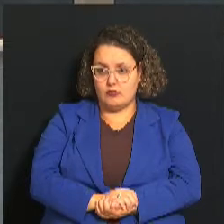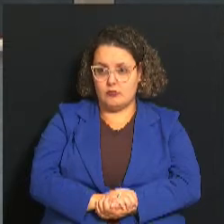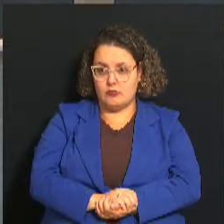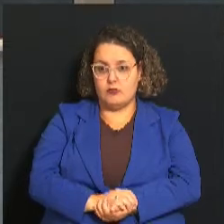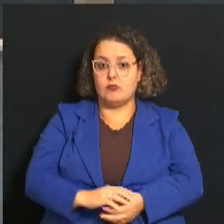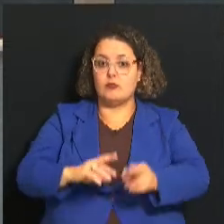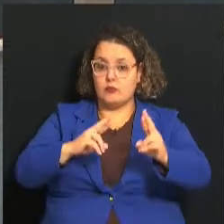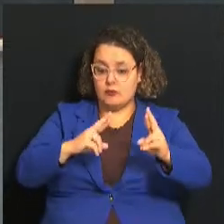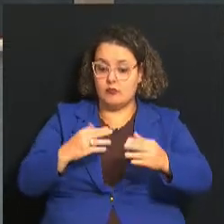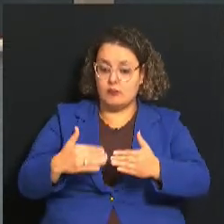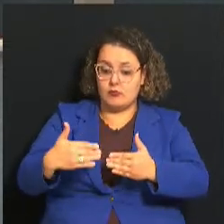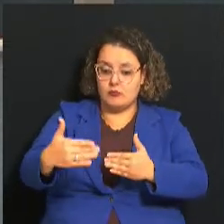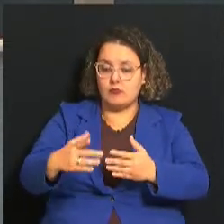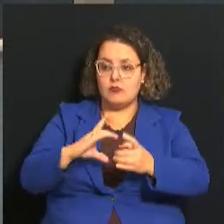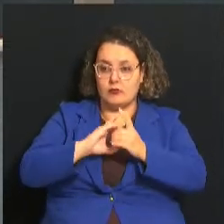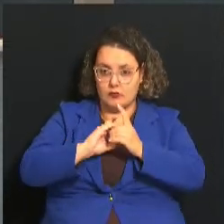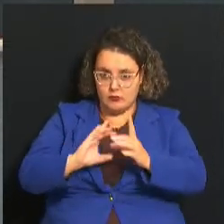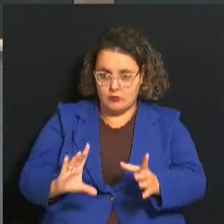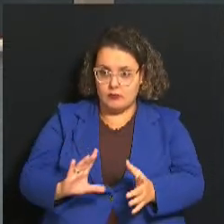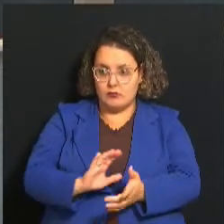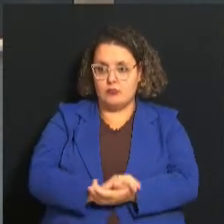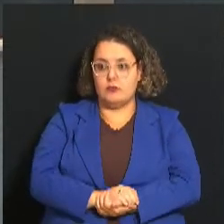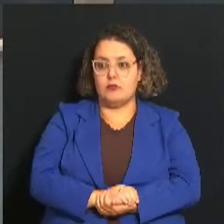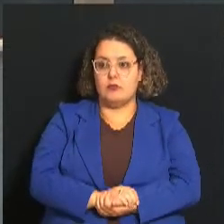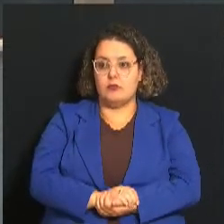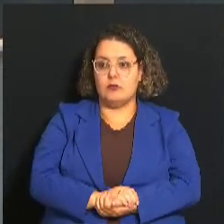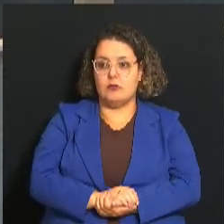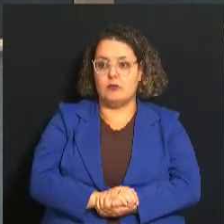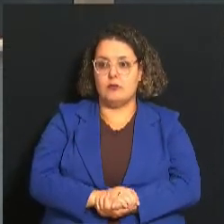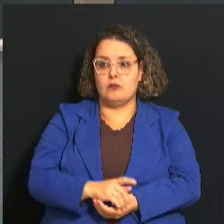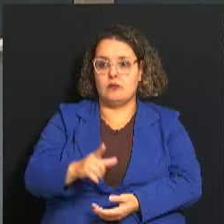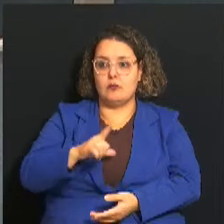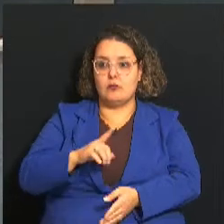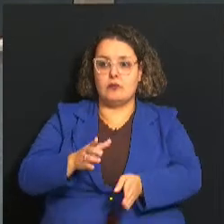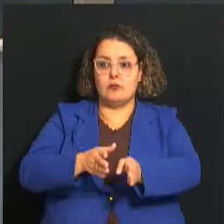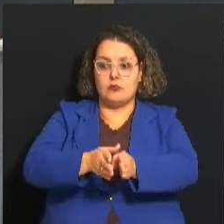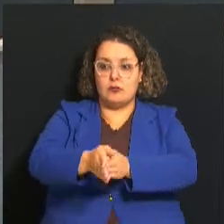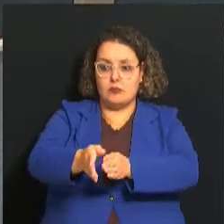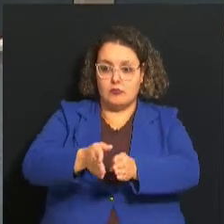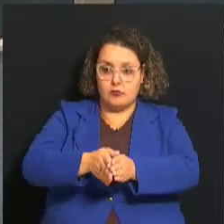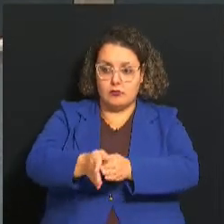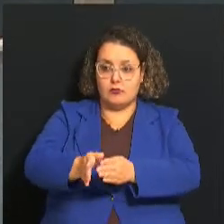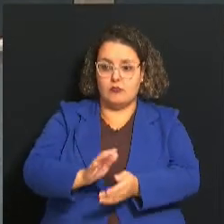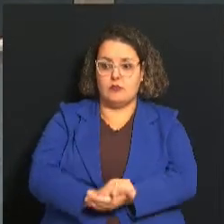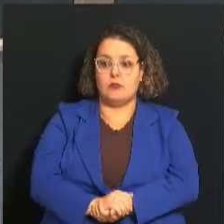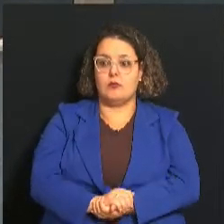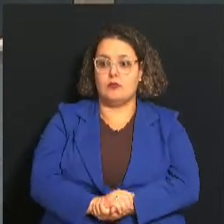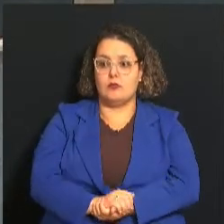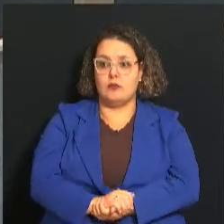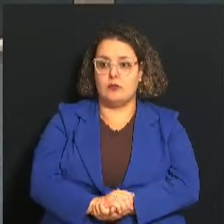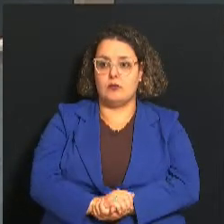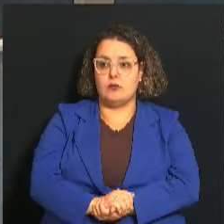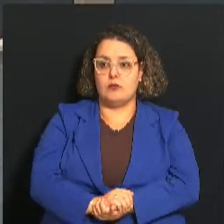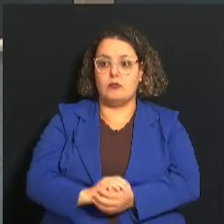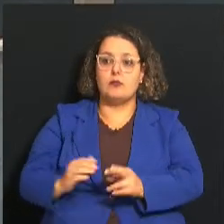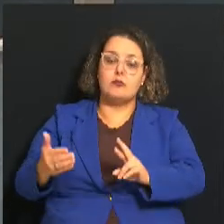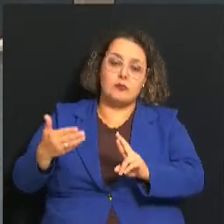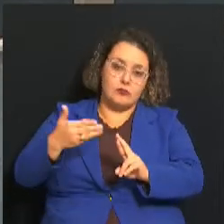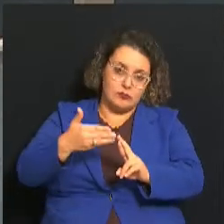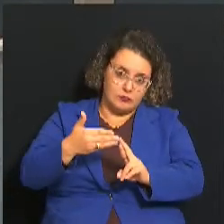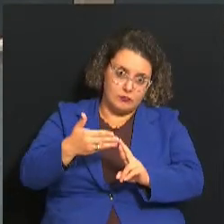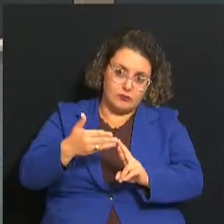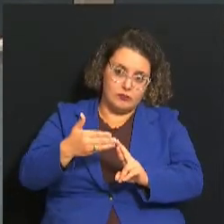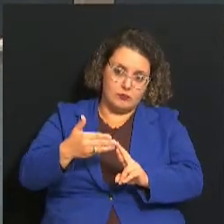democraticamente. E a gente tem os conselhos que são compostos por representantes da sociedade